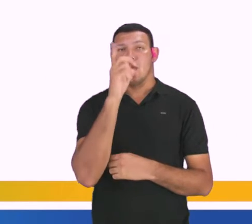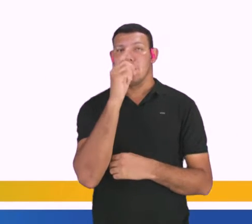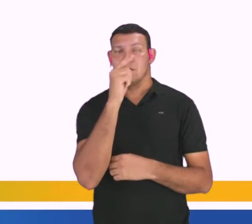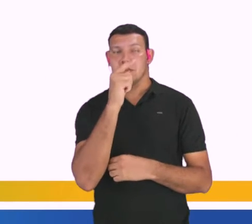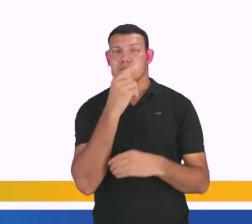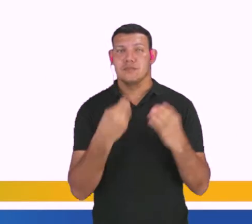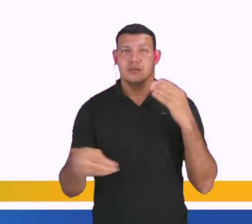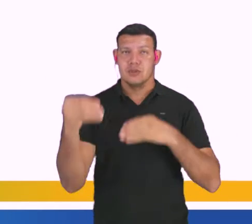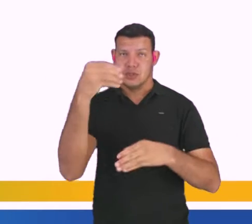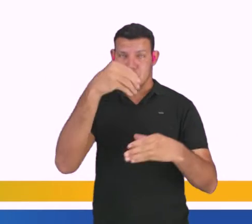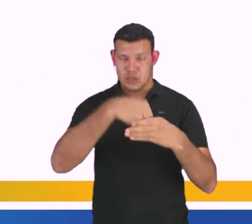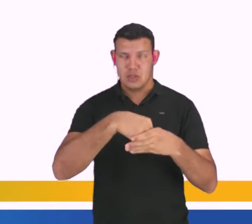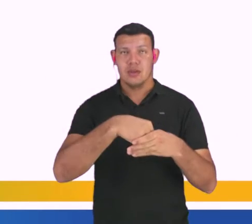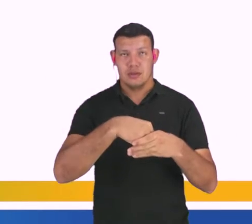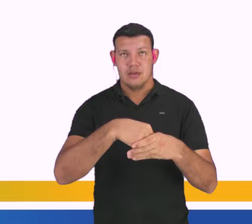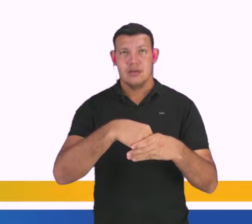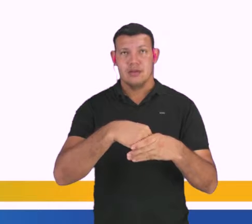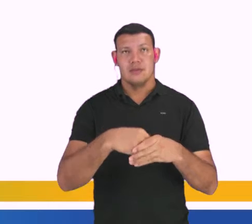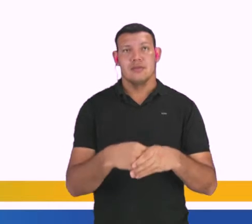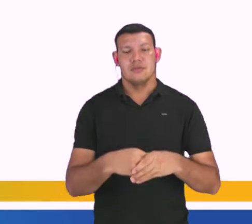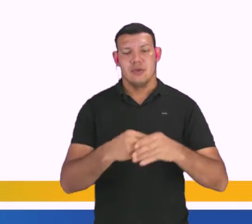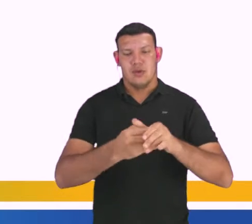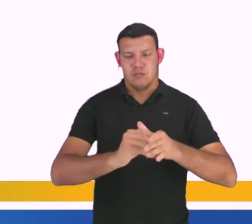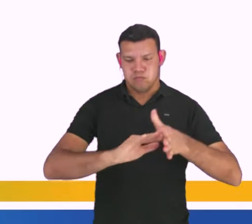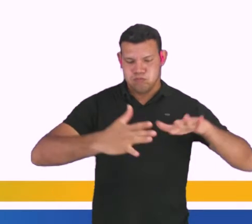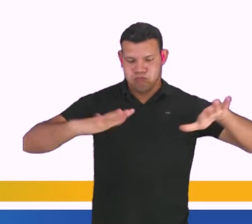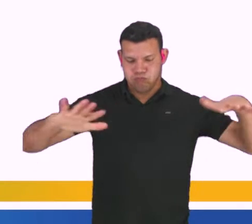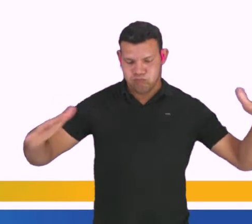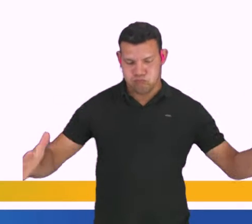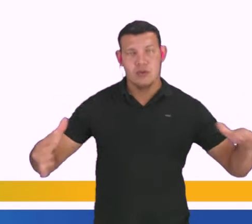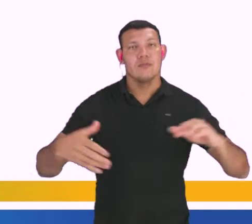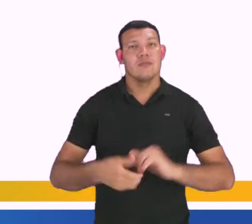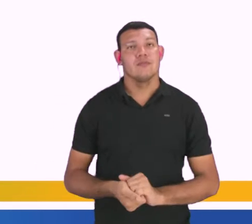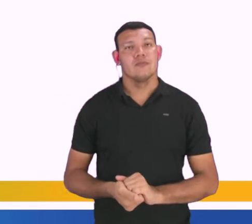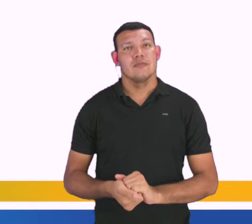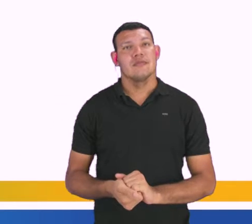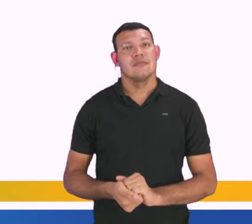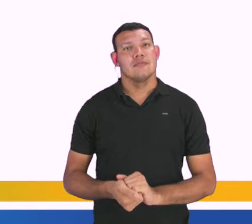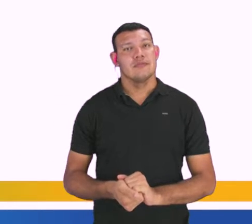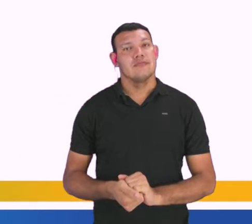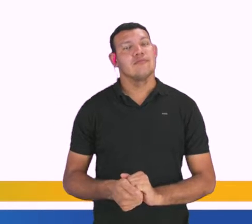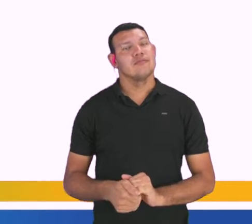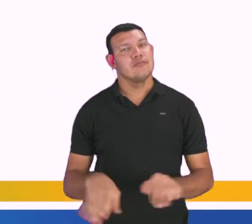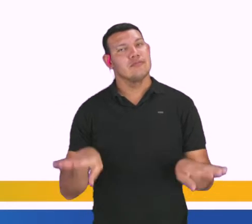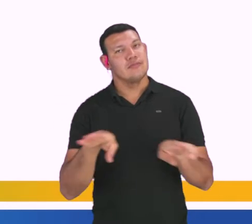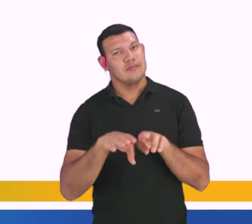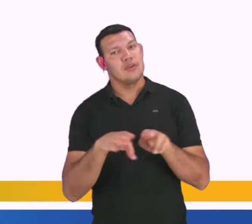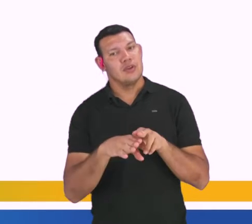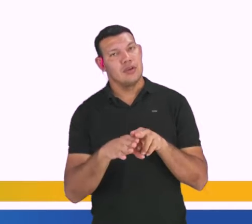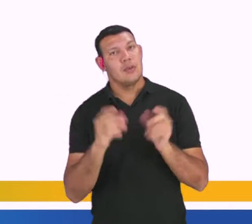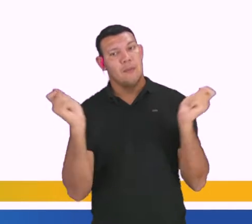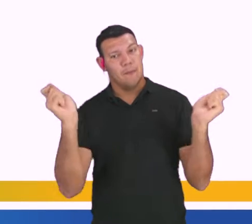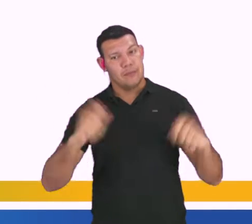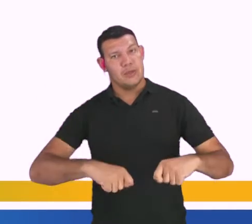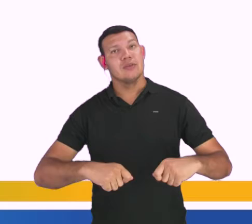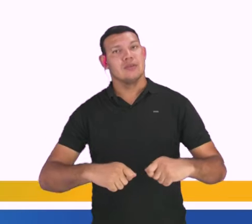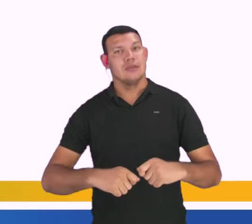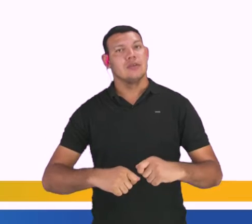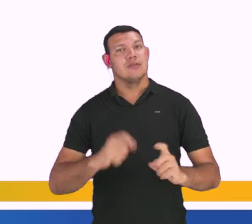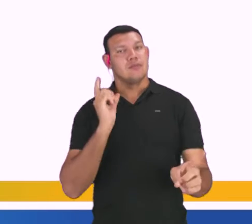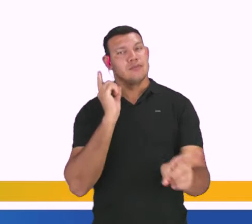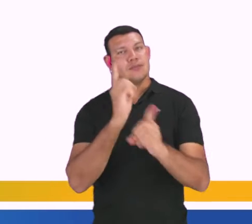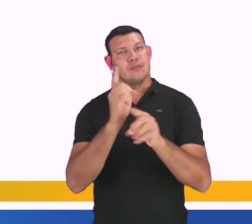objeto submerso desloca, é aí onde está o empuxo. E ele pode ser utilizado inclusive para achar volume de objetos irregulares. Por